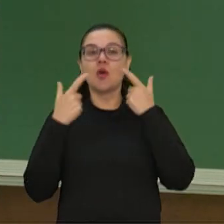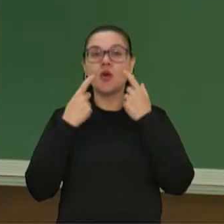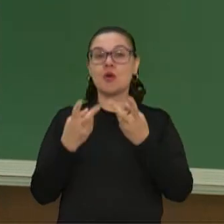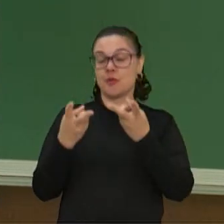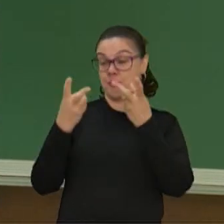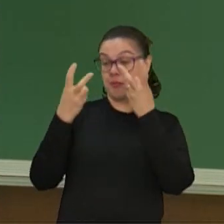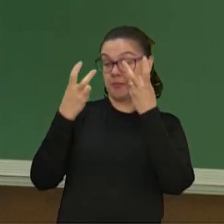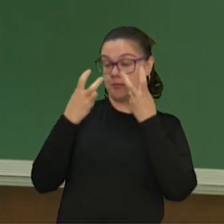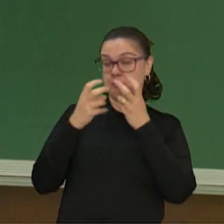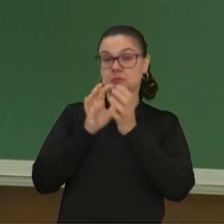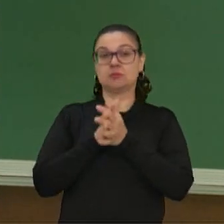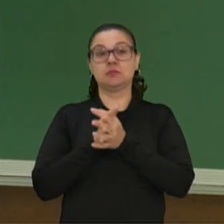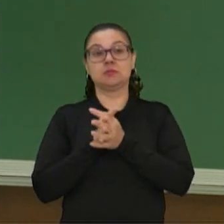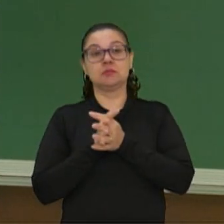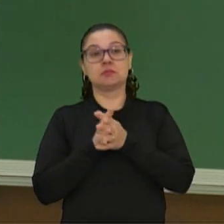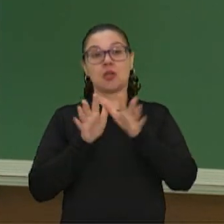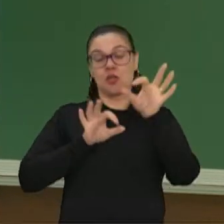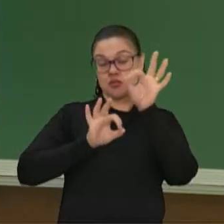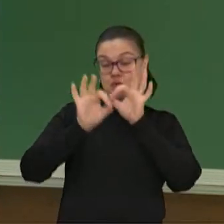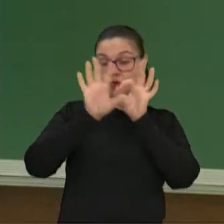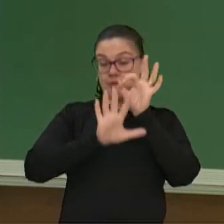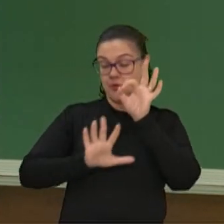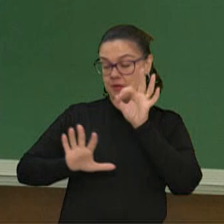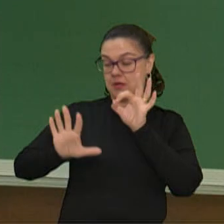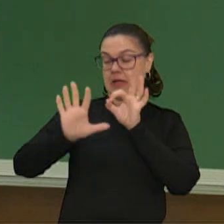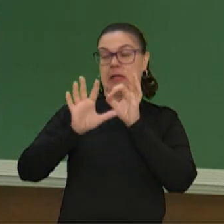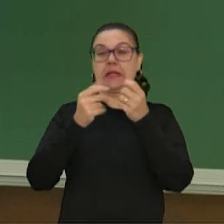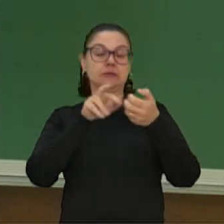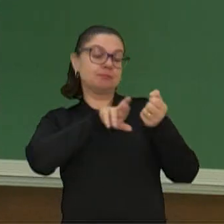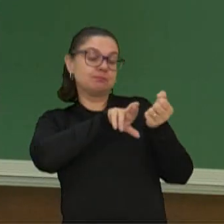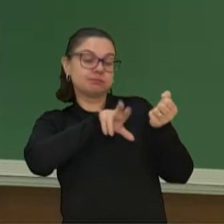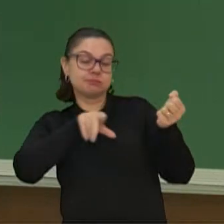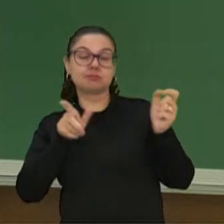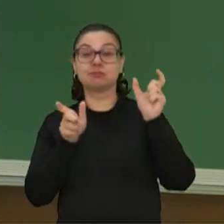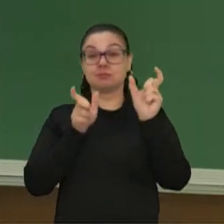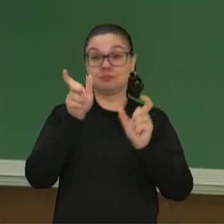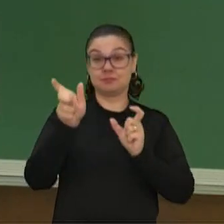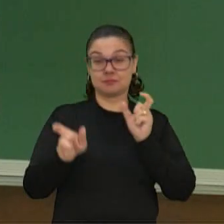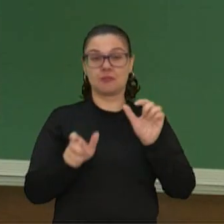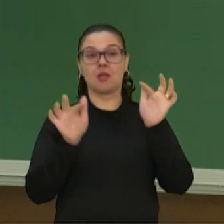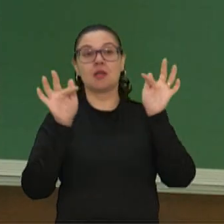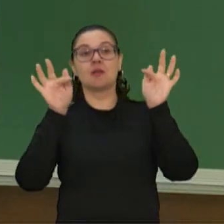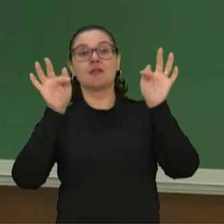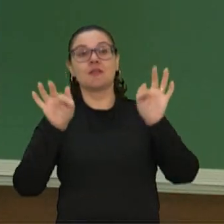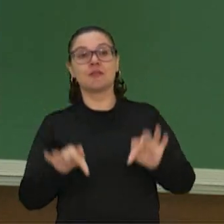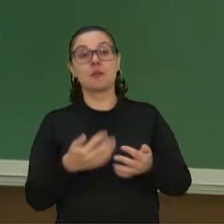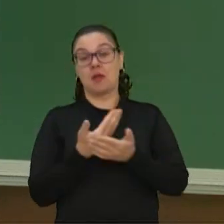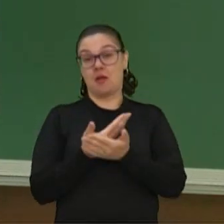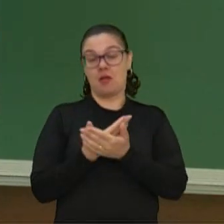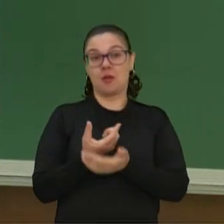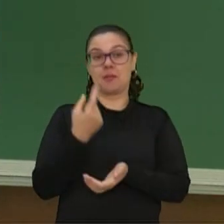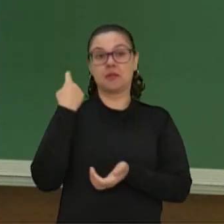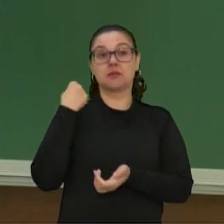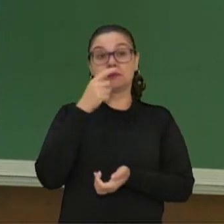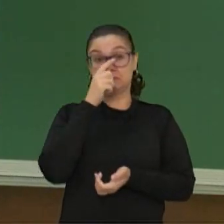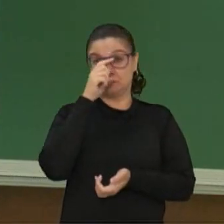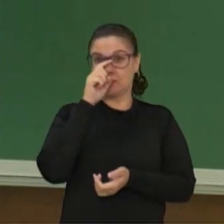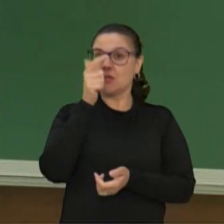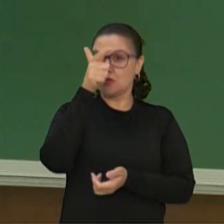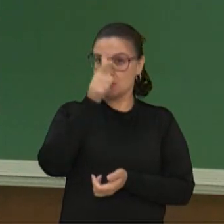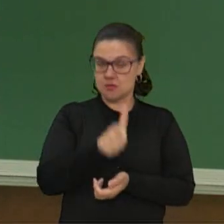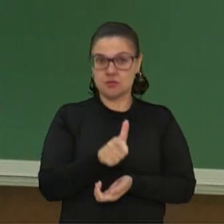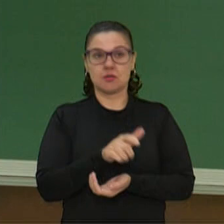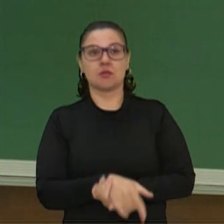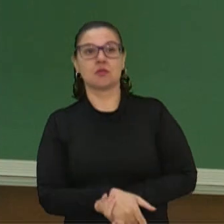Observem o nosso esquema, né? A polissemia é o último movimento da nossa aula, que resgata a aula